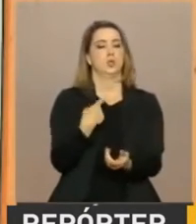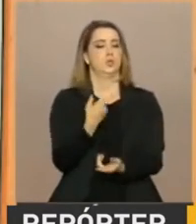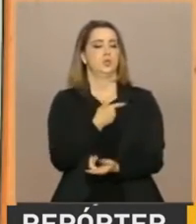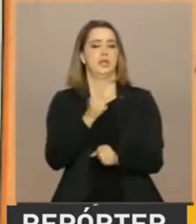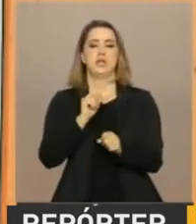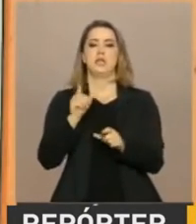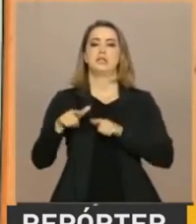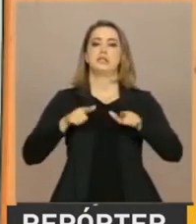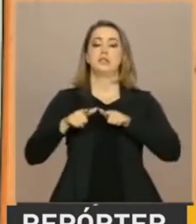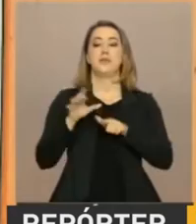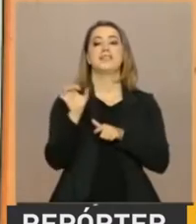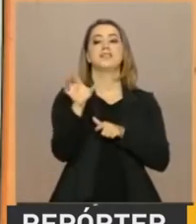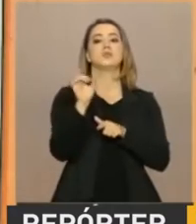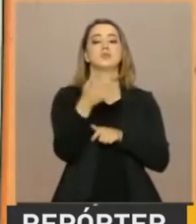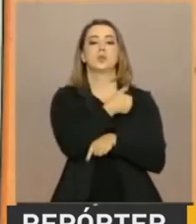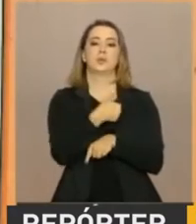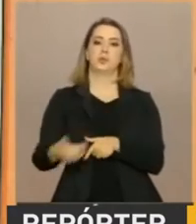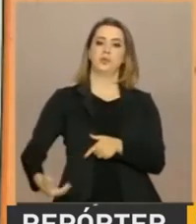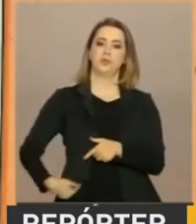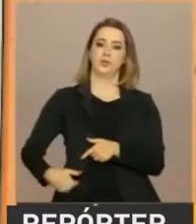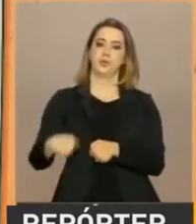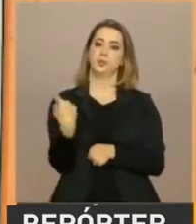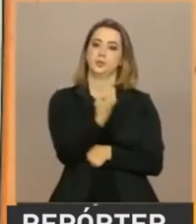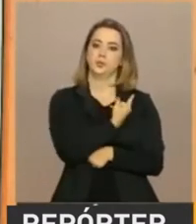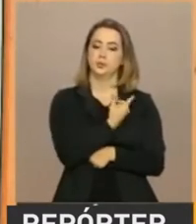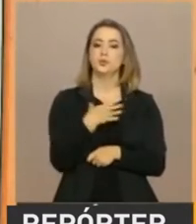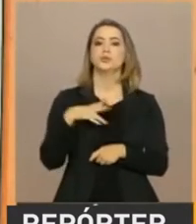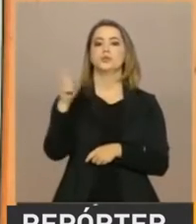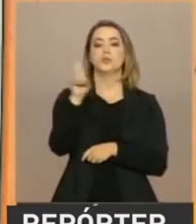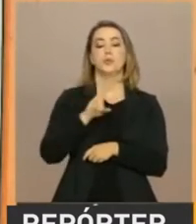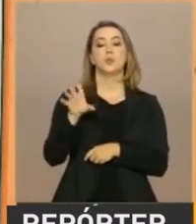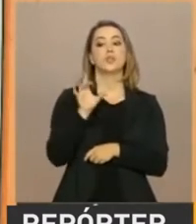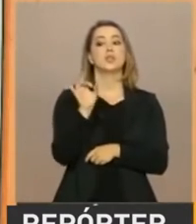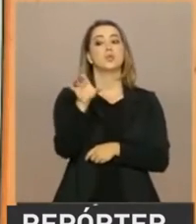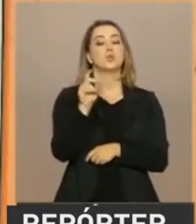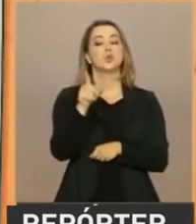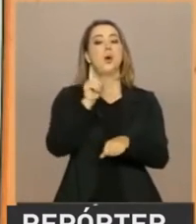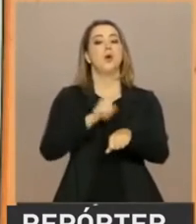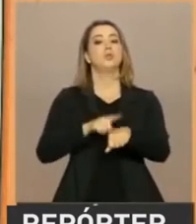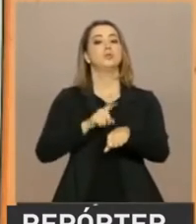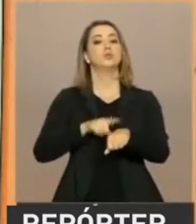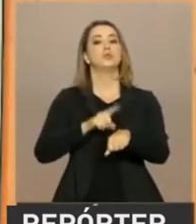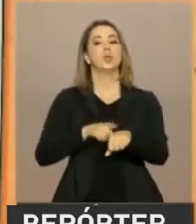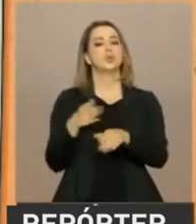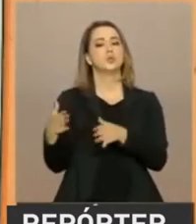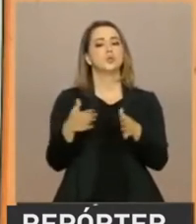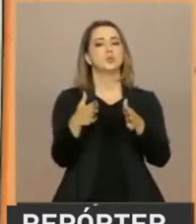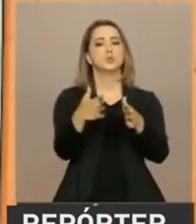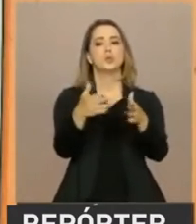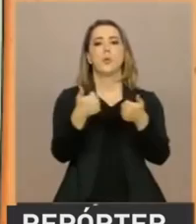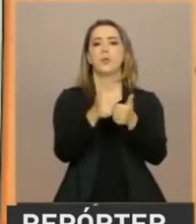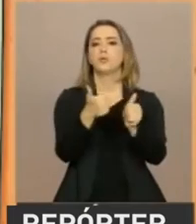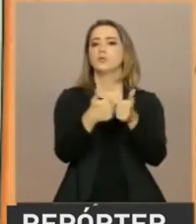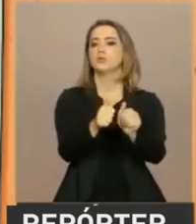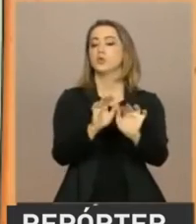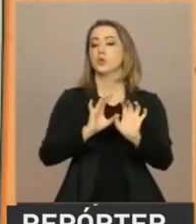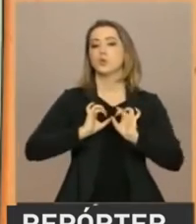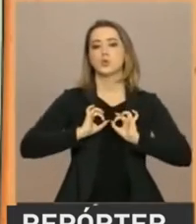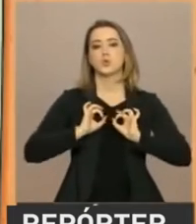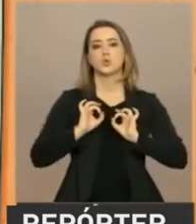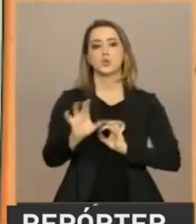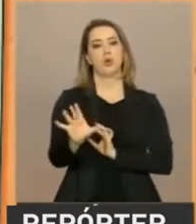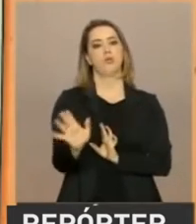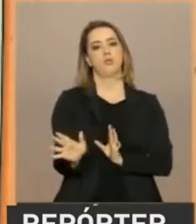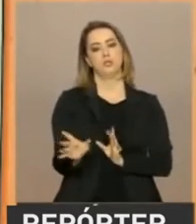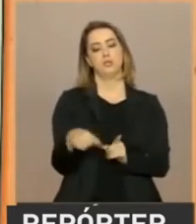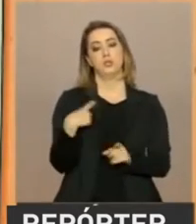à administração pública nós vamos utilizar o carro apenas durante a corrida durante o deslocamento o que significa